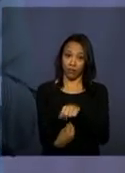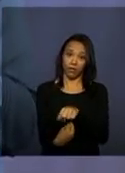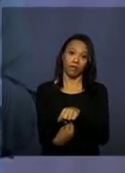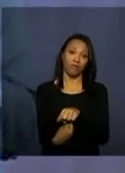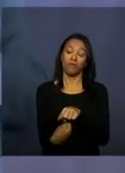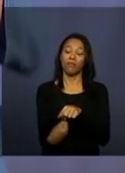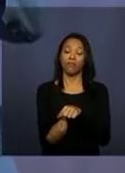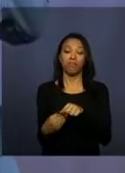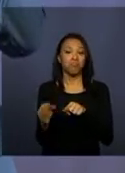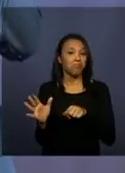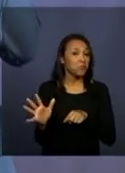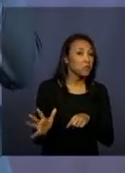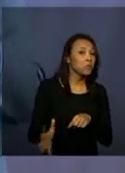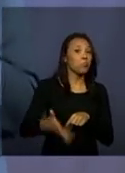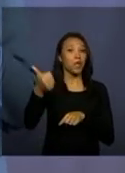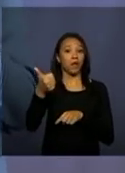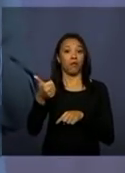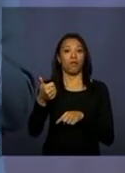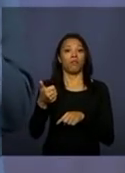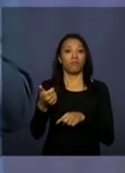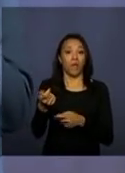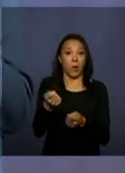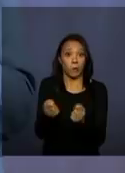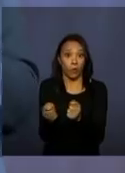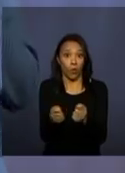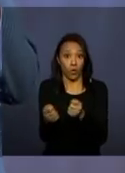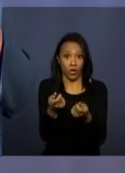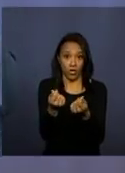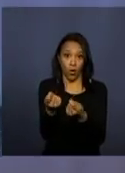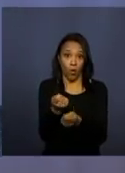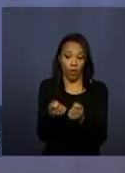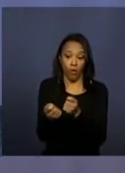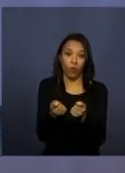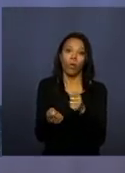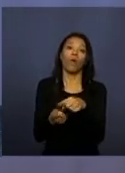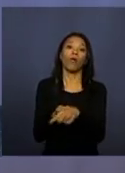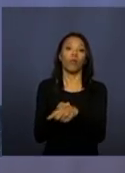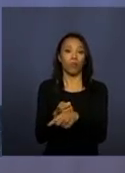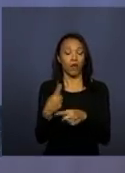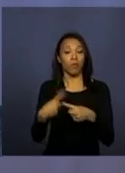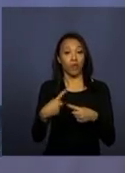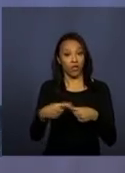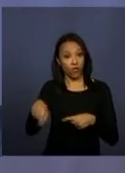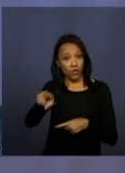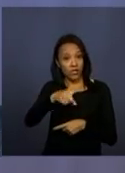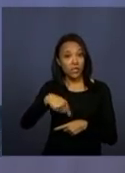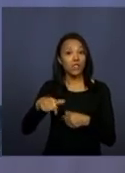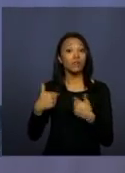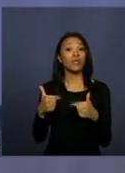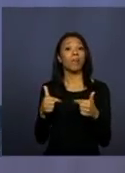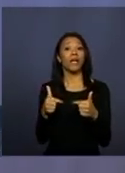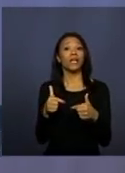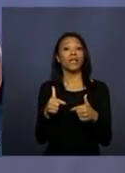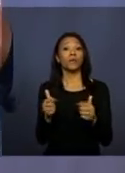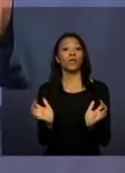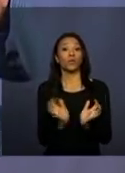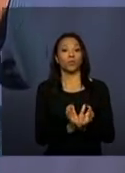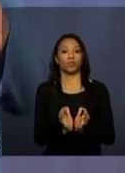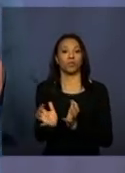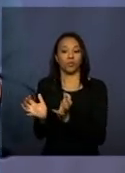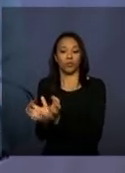muito mais econômica. Porque vocês atuarão em rede, vocês terão